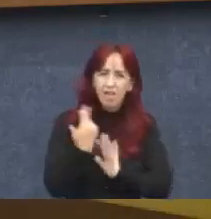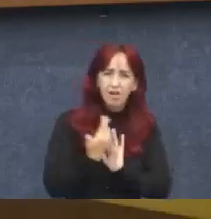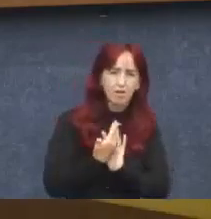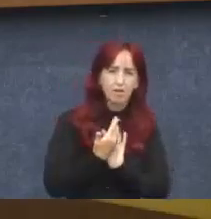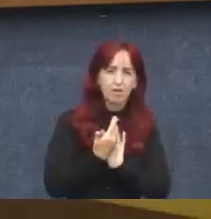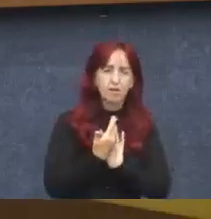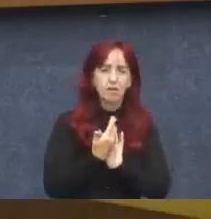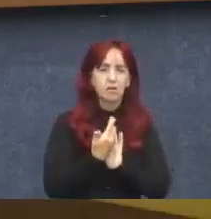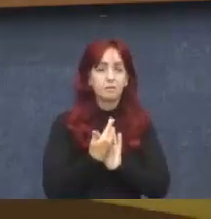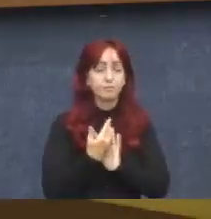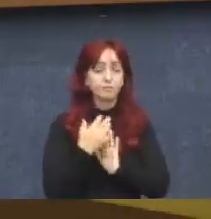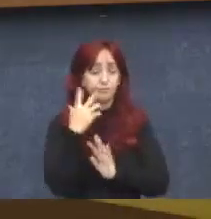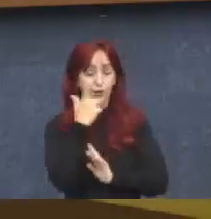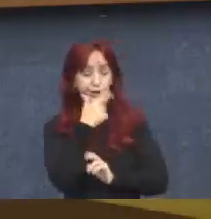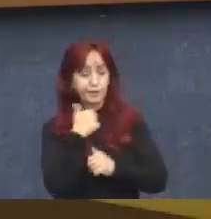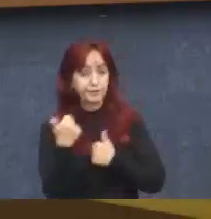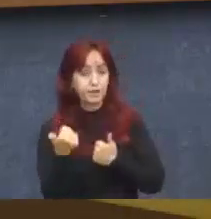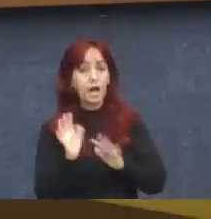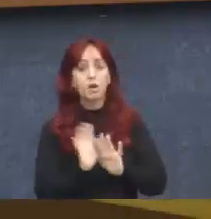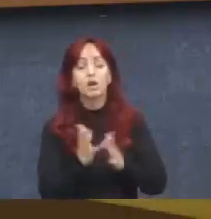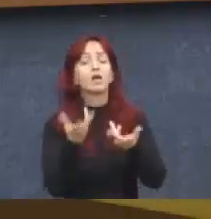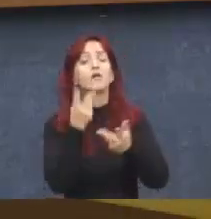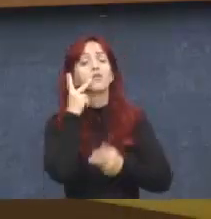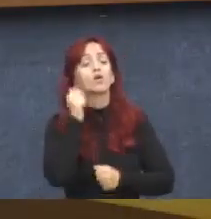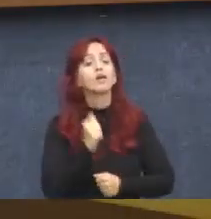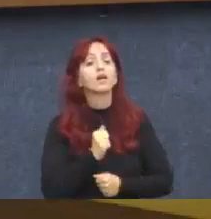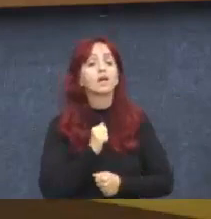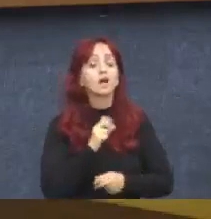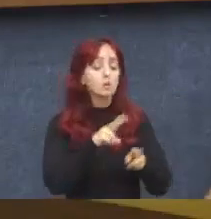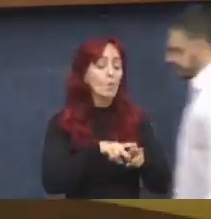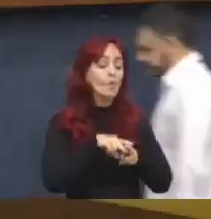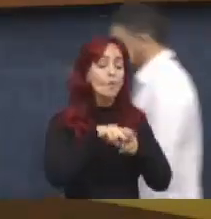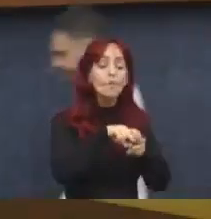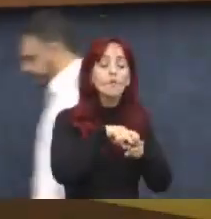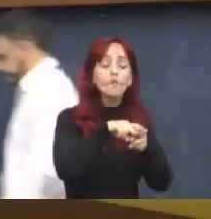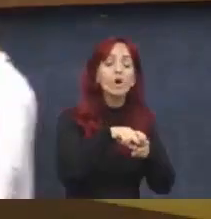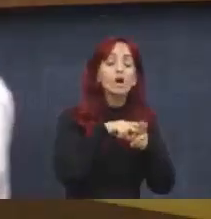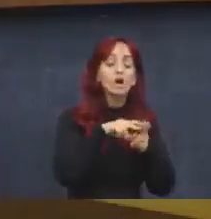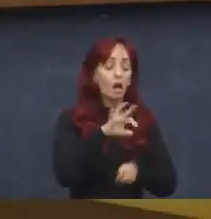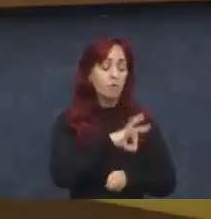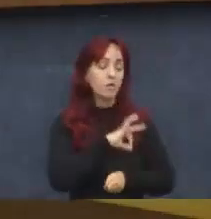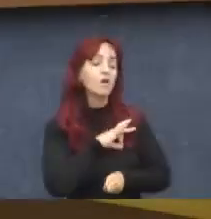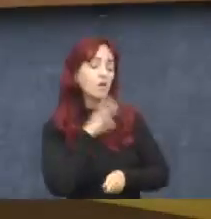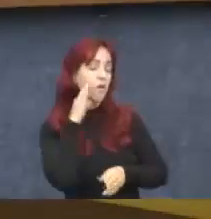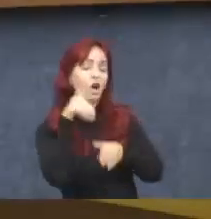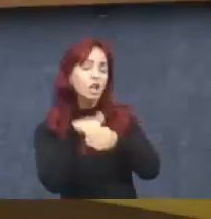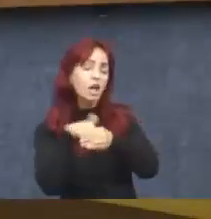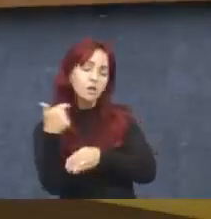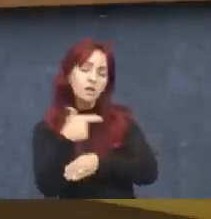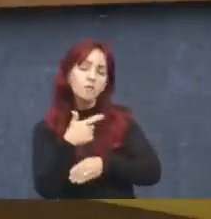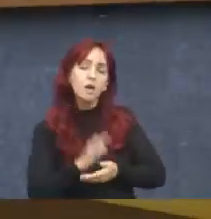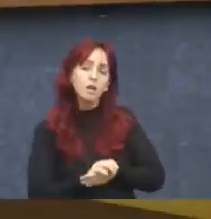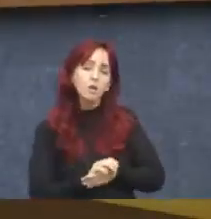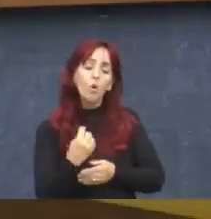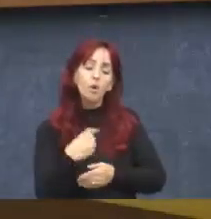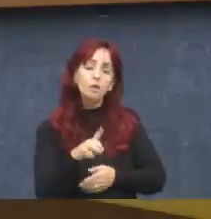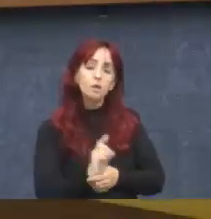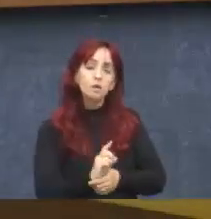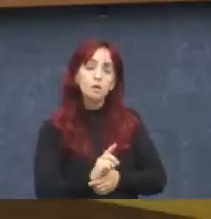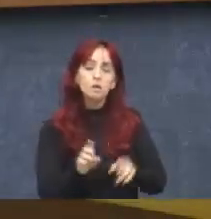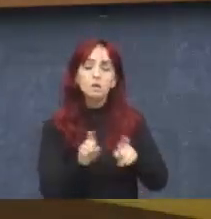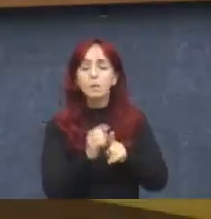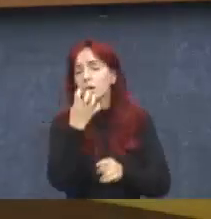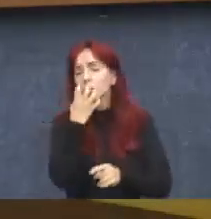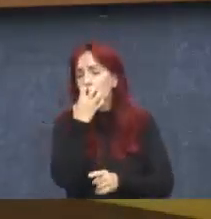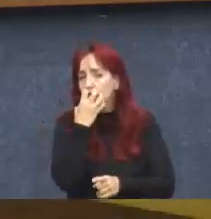beleza. Agora, quero ver votar o cavalinho da PM. Quero ver votar o cachorro da